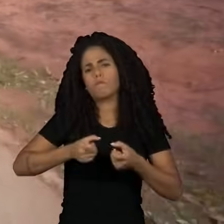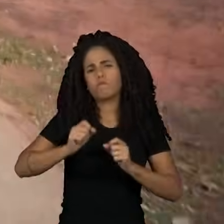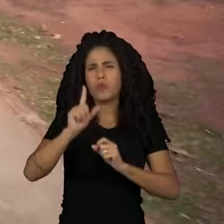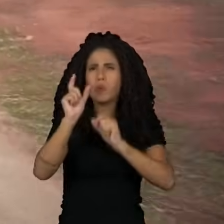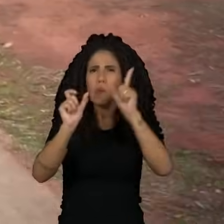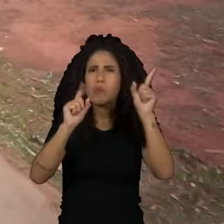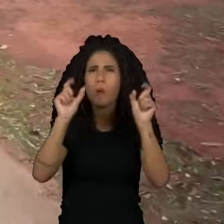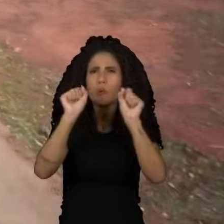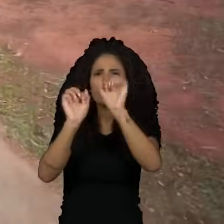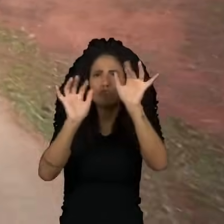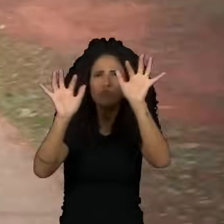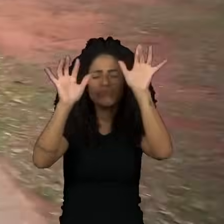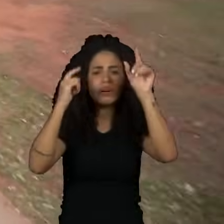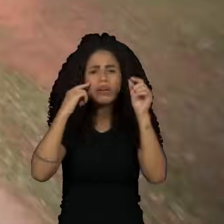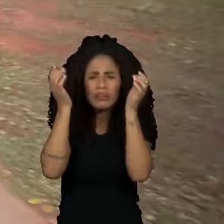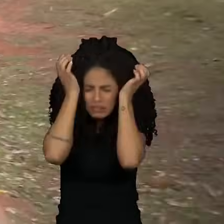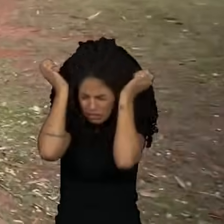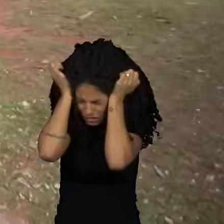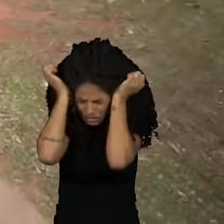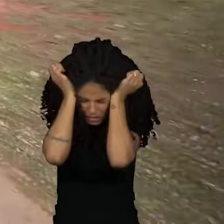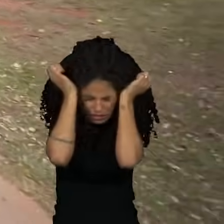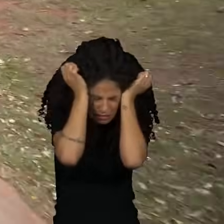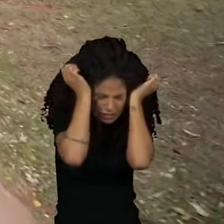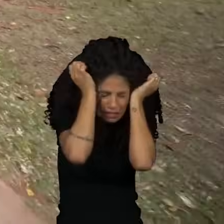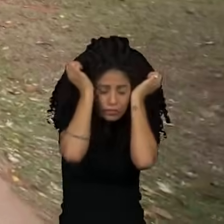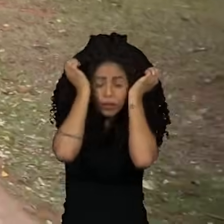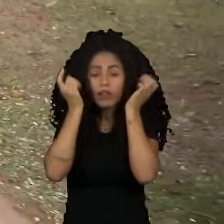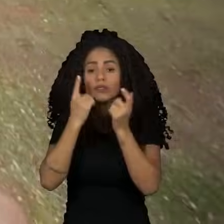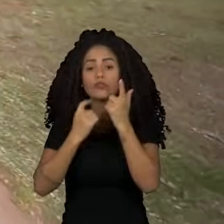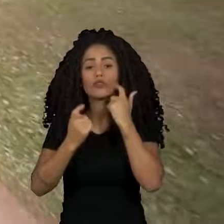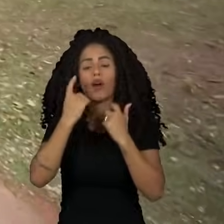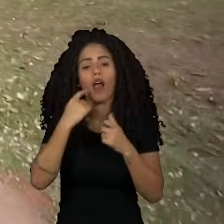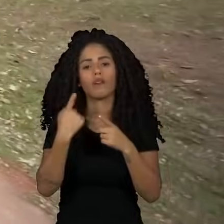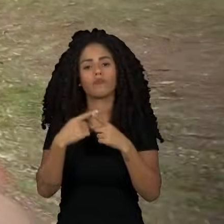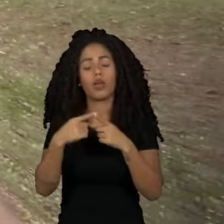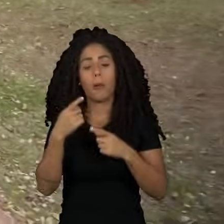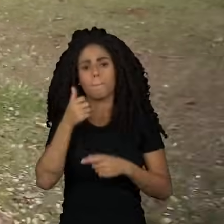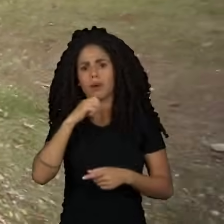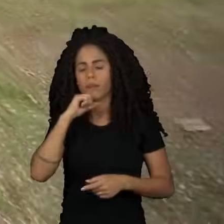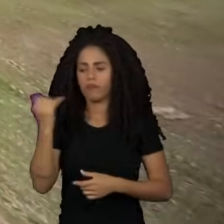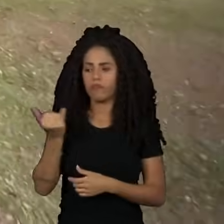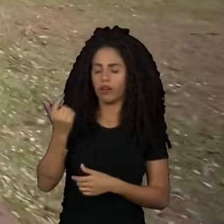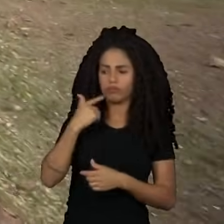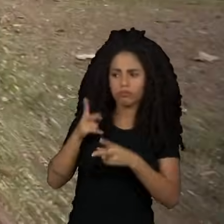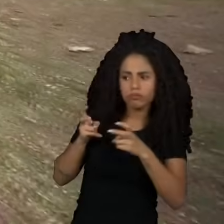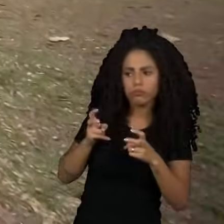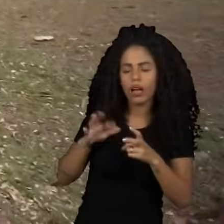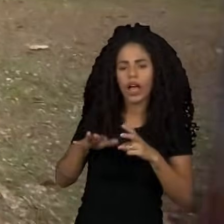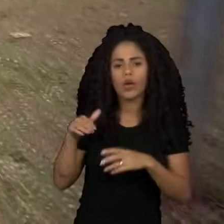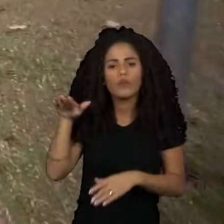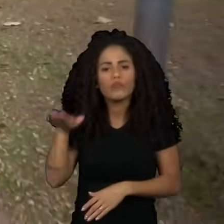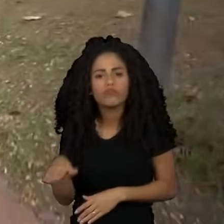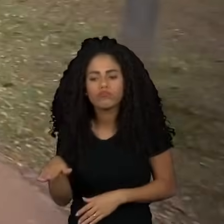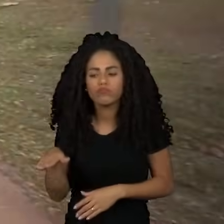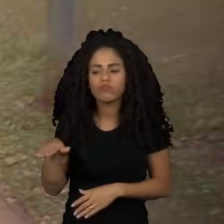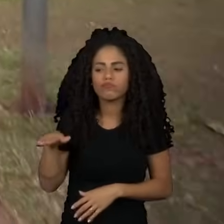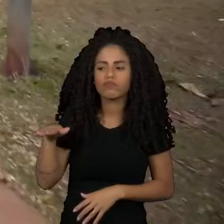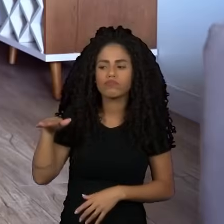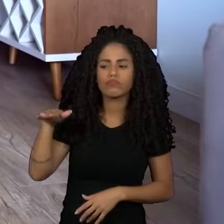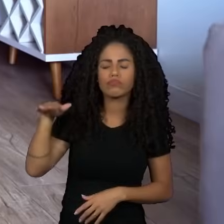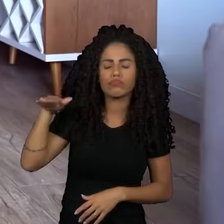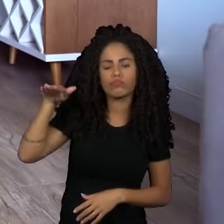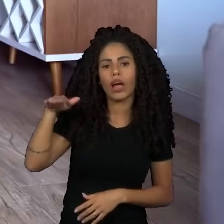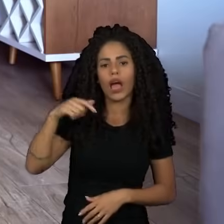mão na cabeça, eu chorava muito pelos relatos da minha mãe. Ao longo da minha vida, conforme eu fui virando criança, fui crescendo um